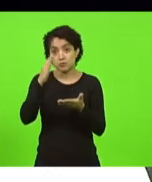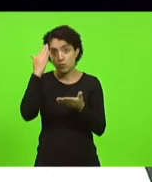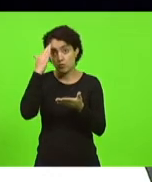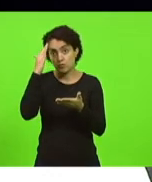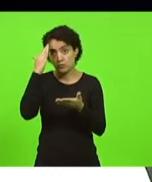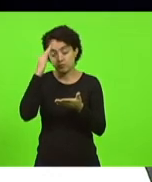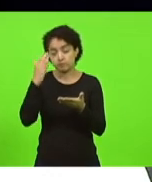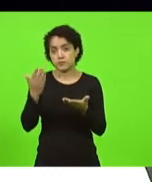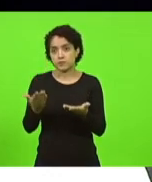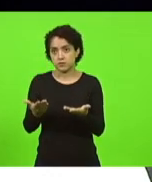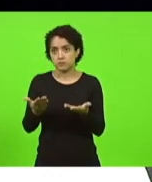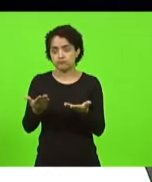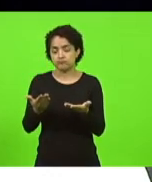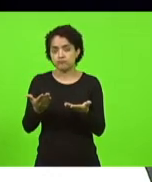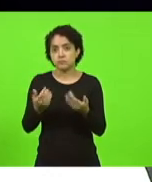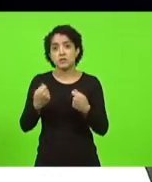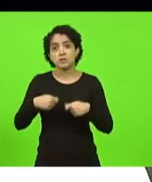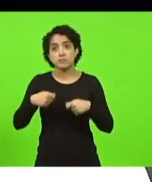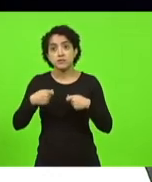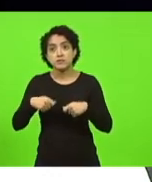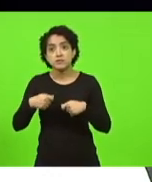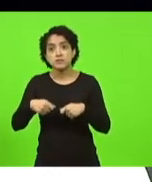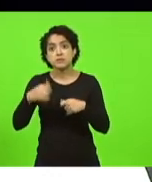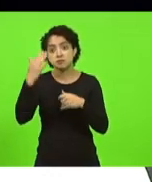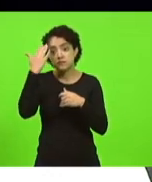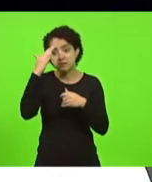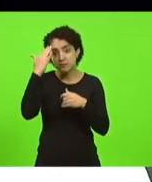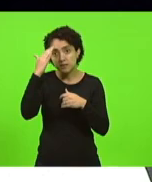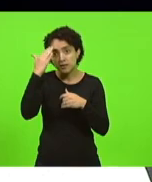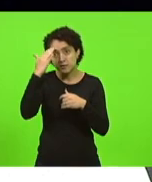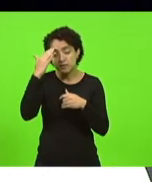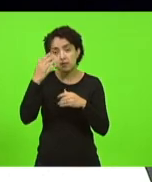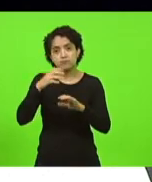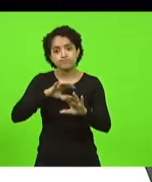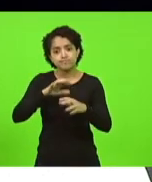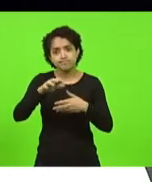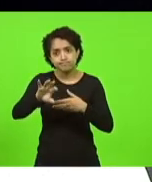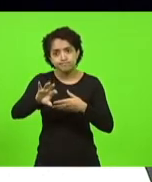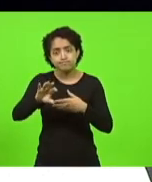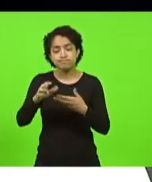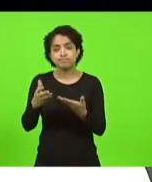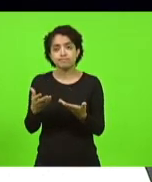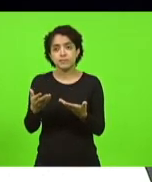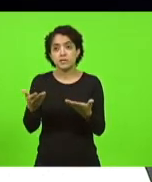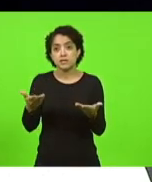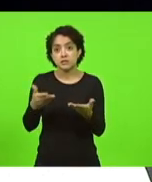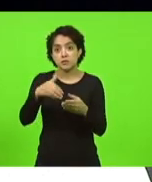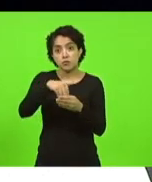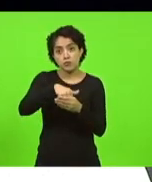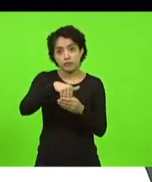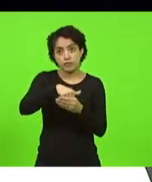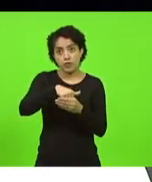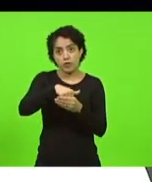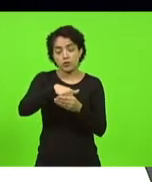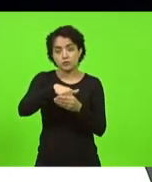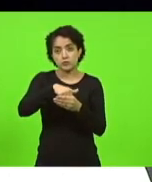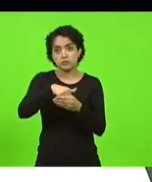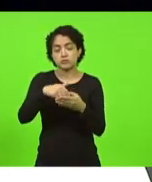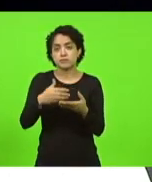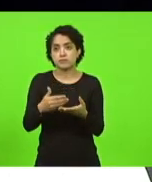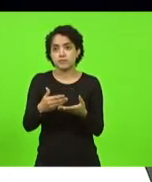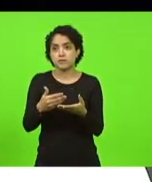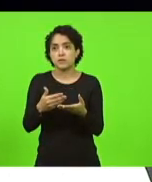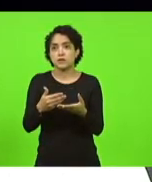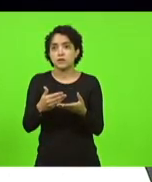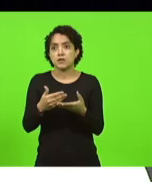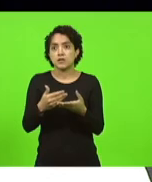também que procurem nos entender. Então, aqui o voto, que eu quero já